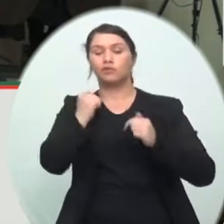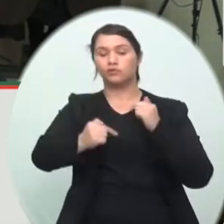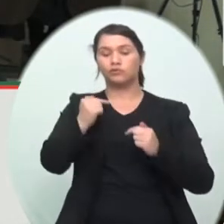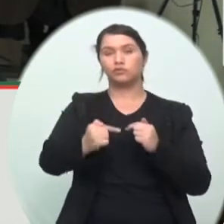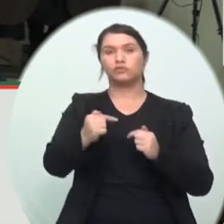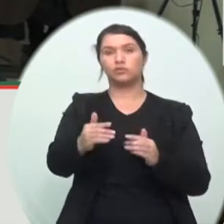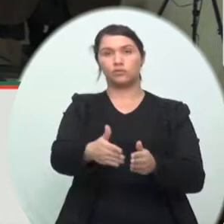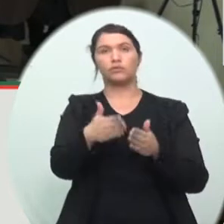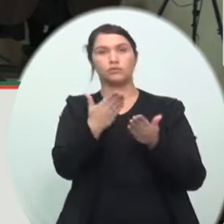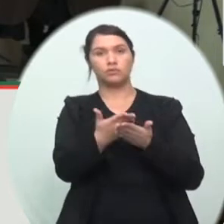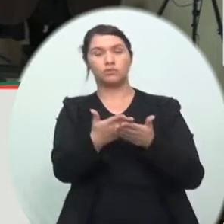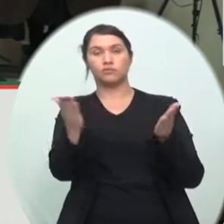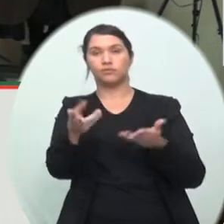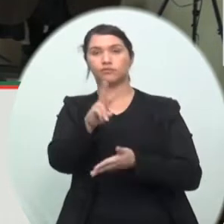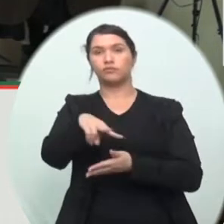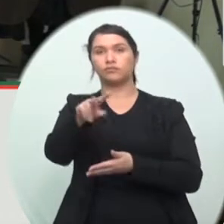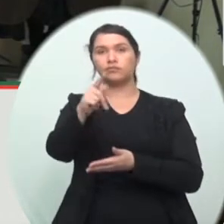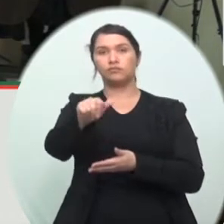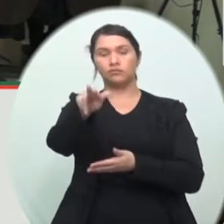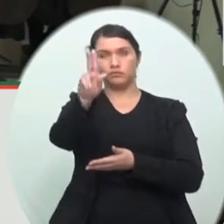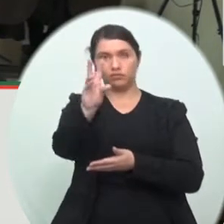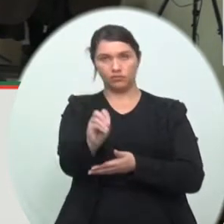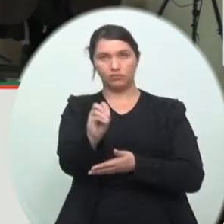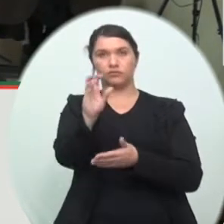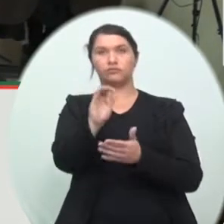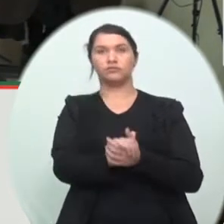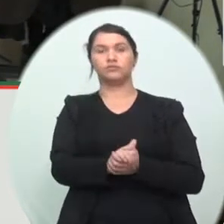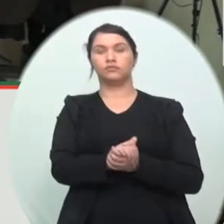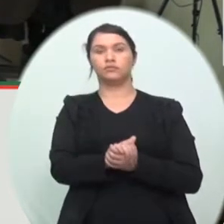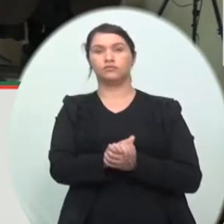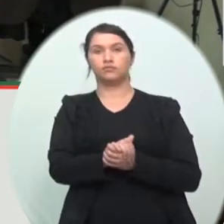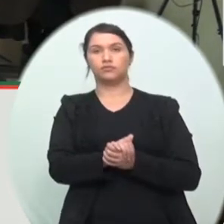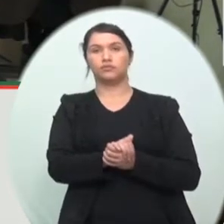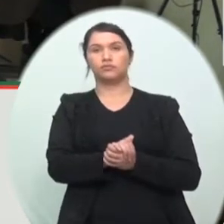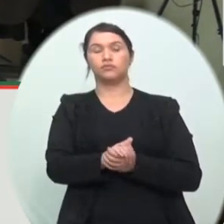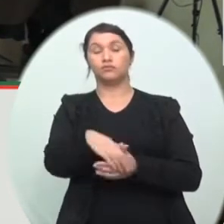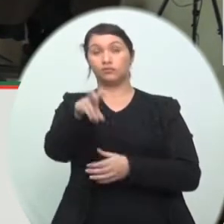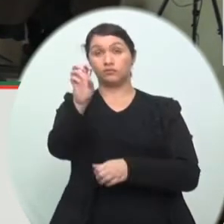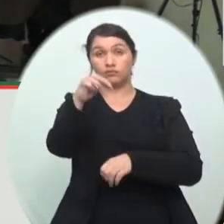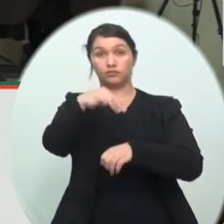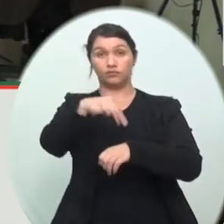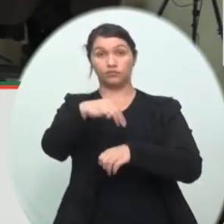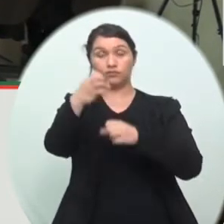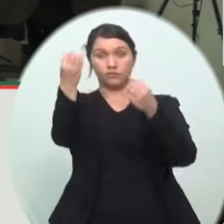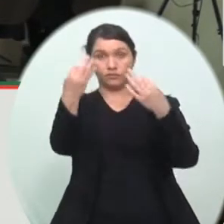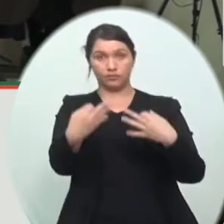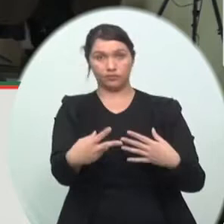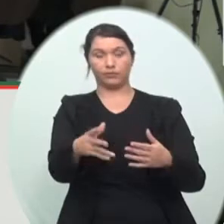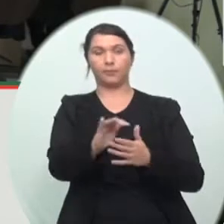vereador proponente José Paulo Ferrarese. Vossa Excelência dispõe de 5 minutos.